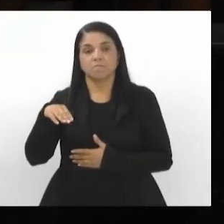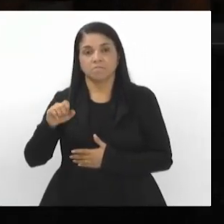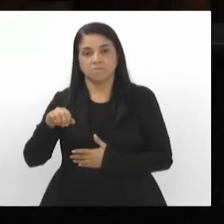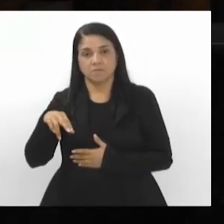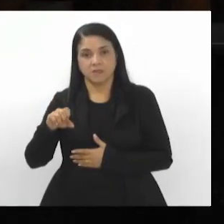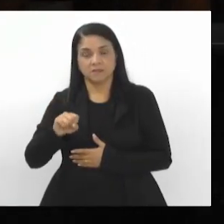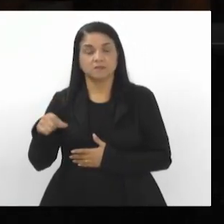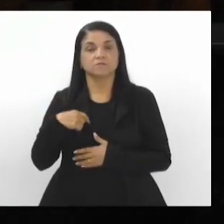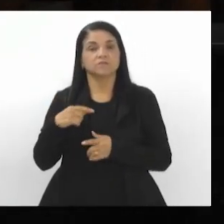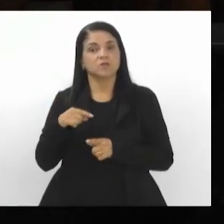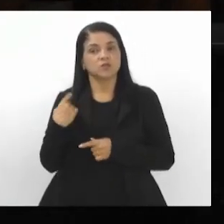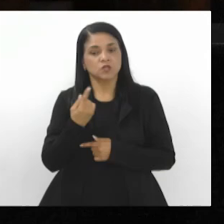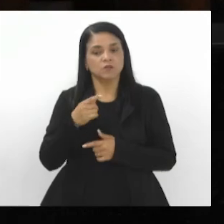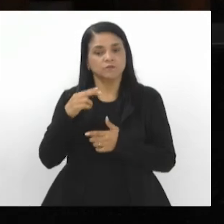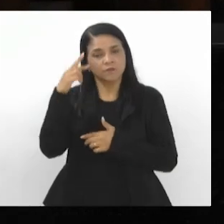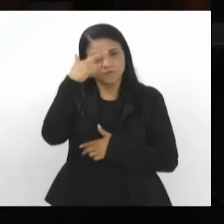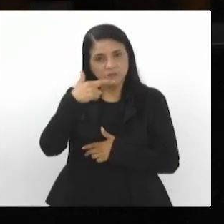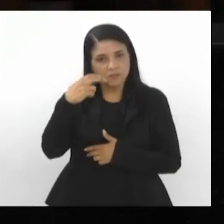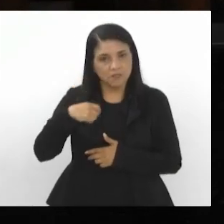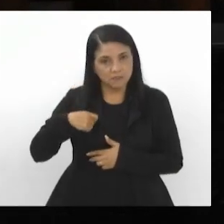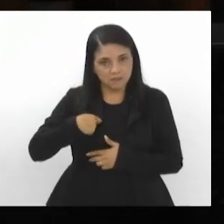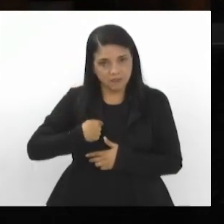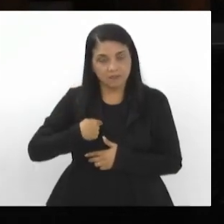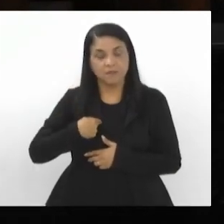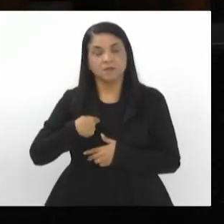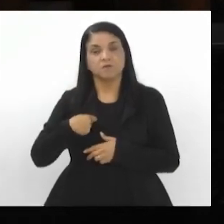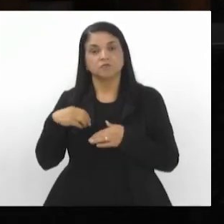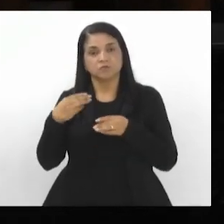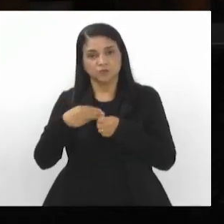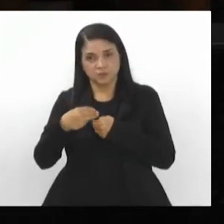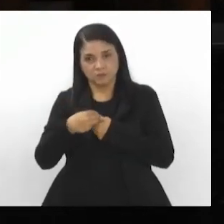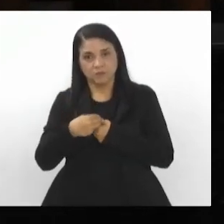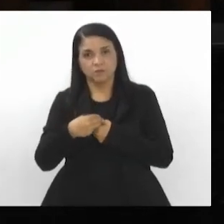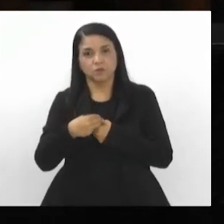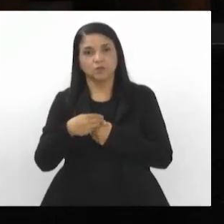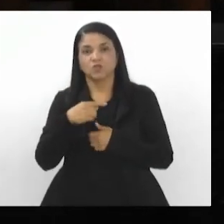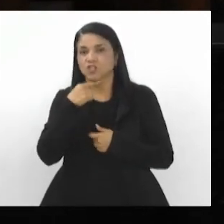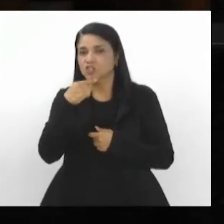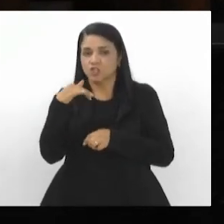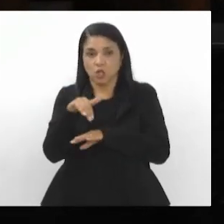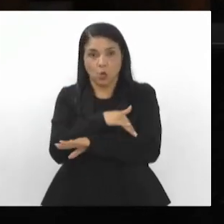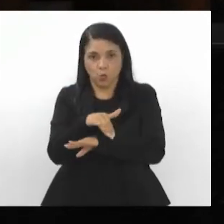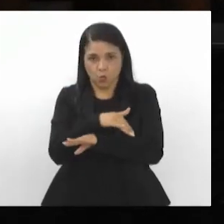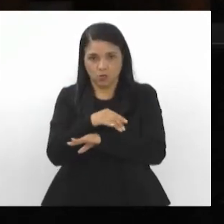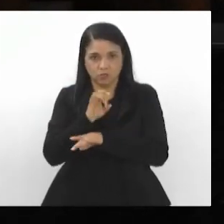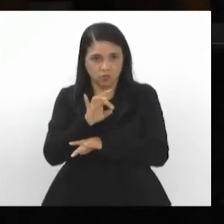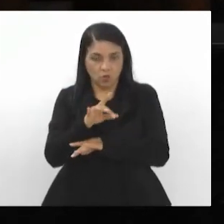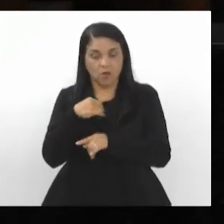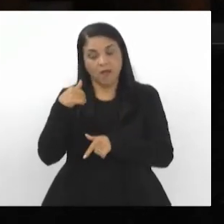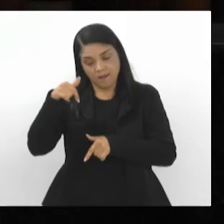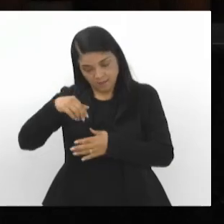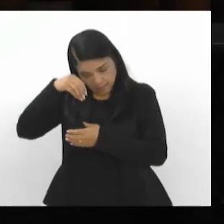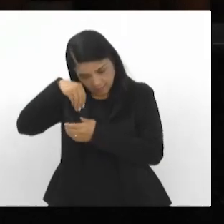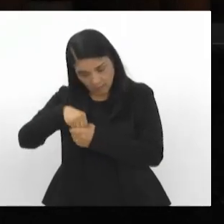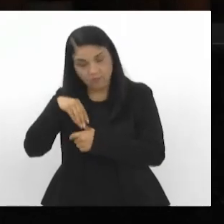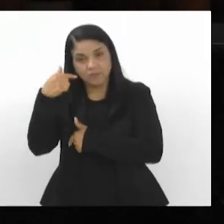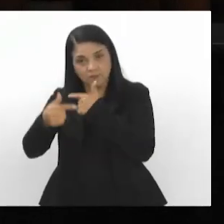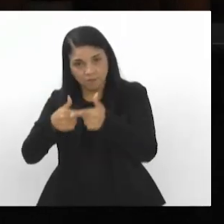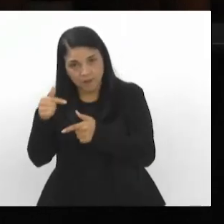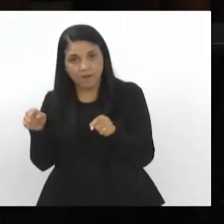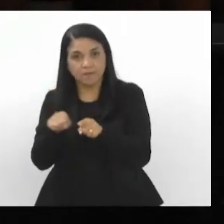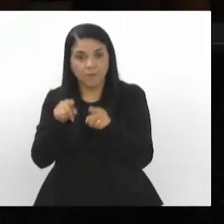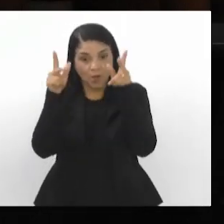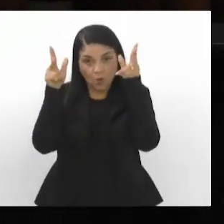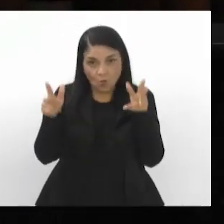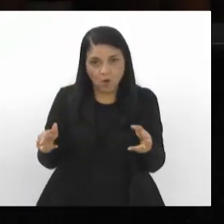vai estar fiscalizando esses municípios, mas nós estamos primeiros. Não adianta só estar na rua fiscalizando. Nós temos que trabalhar aqui, né, internamente